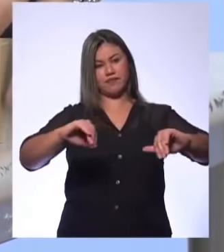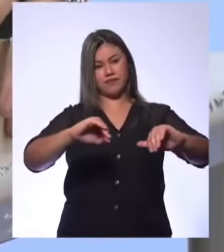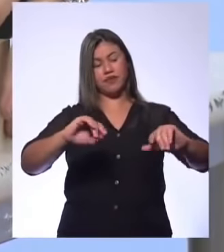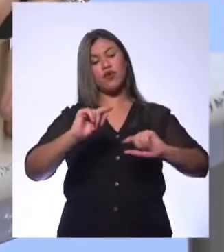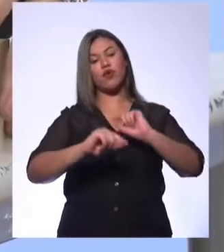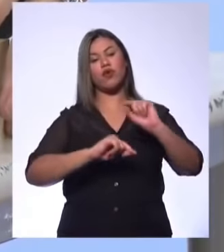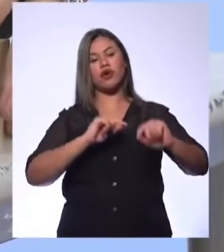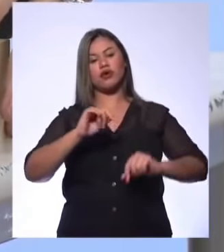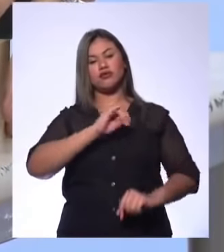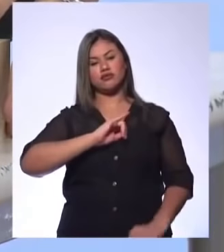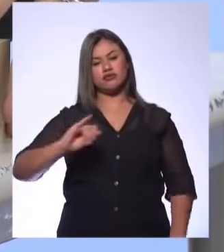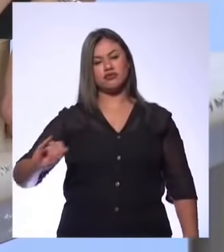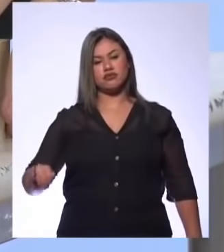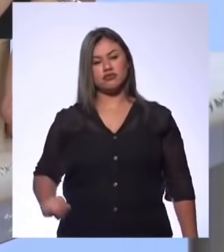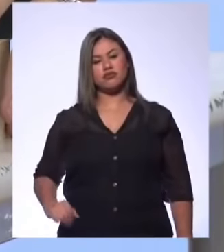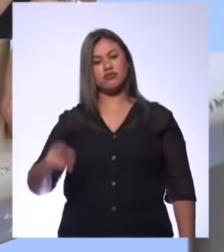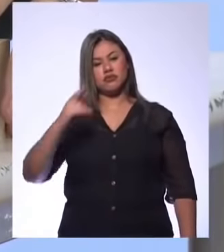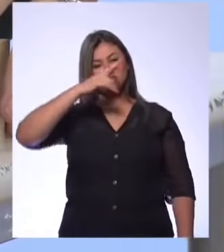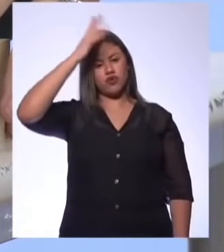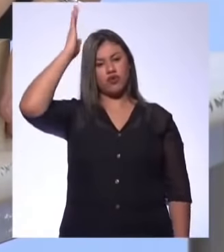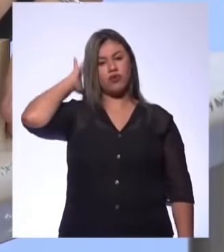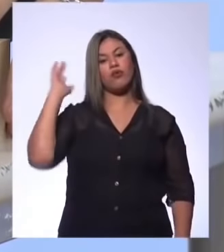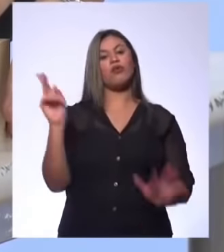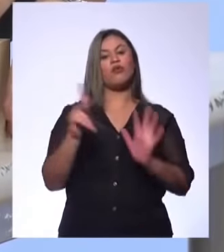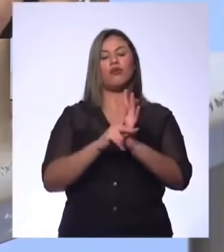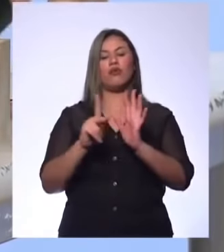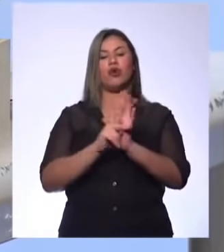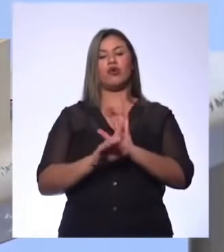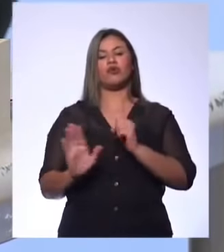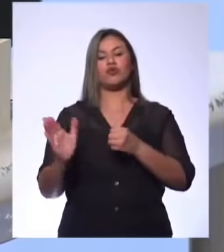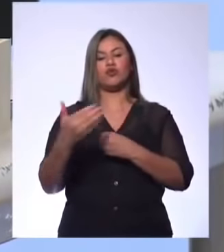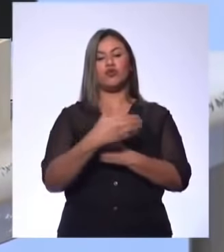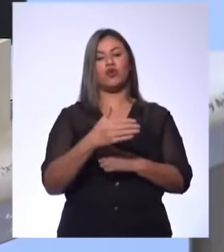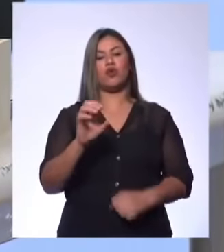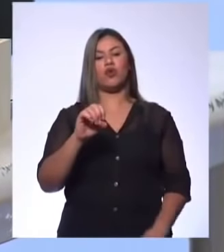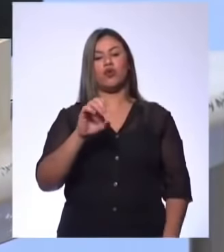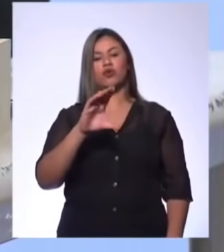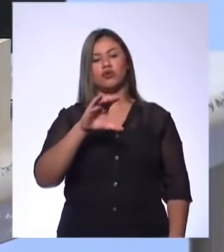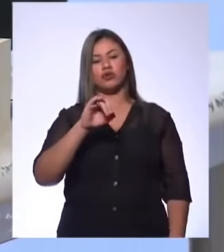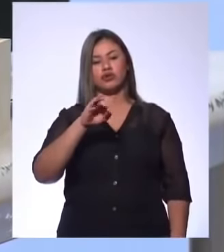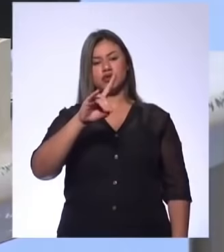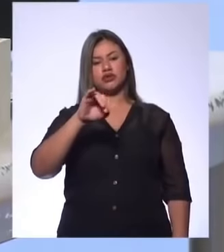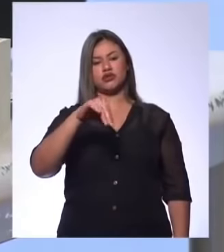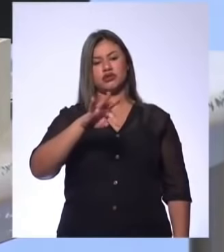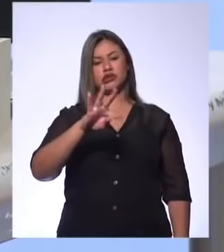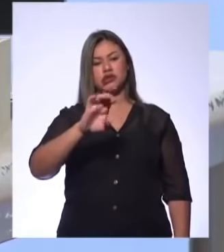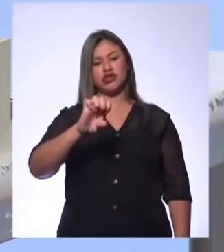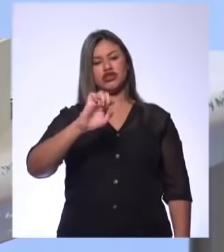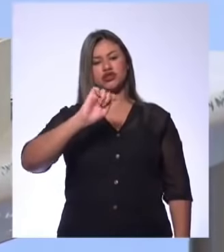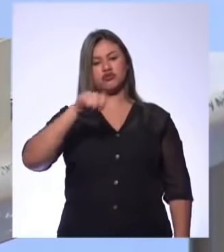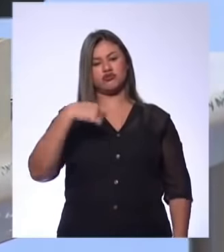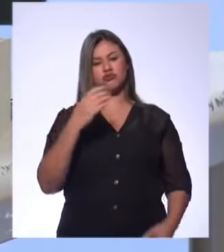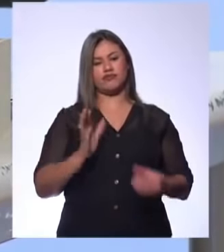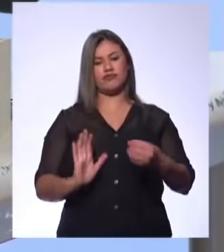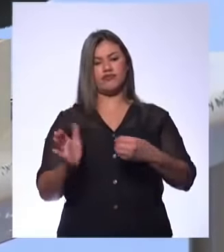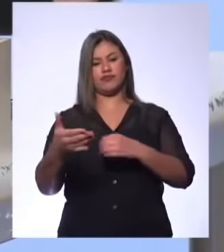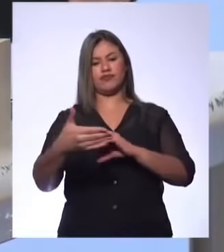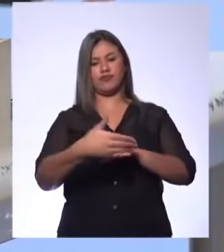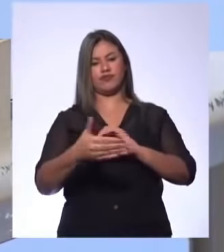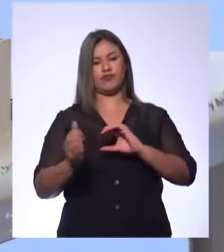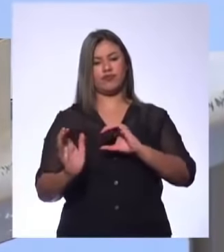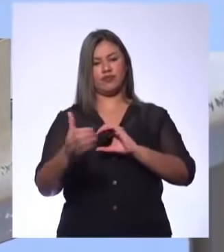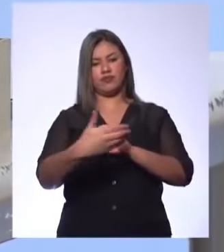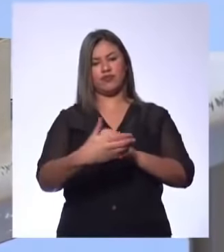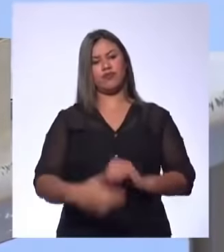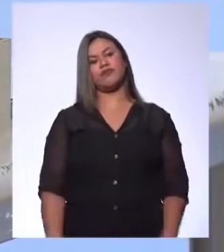do Ocidente, ó, todo descentralizado. Então, nós não vamos ter aqui uma figura que mande em tudo. Na